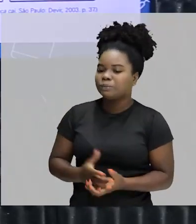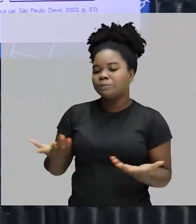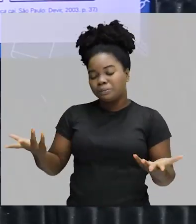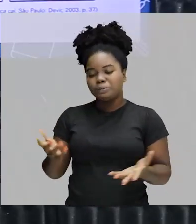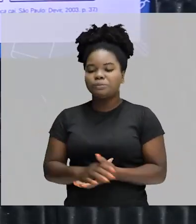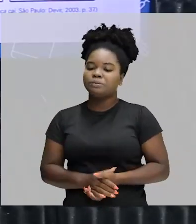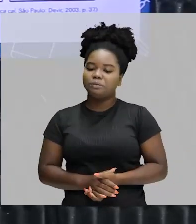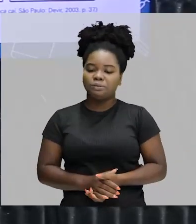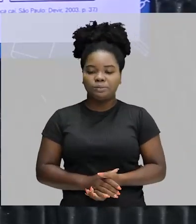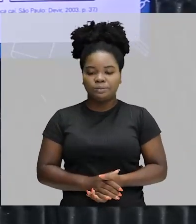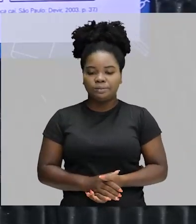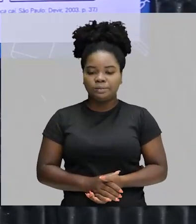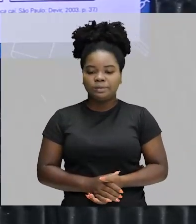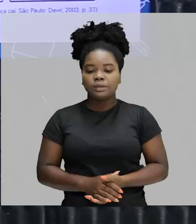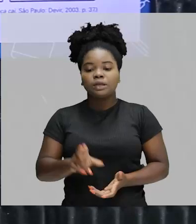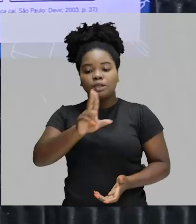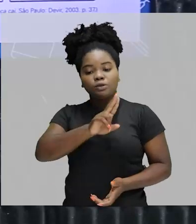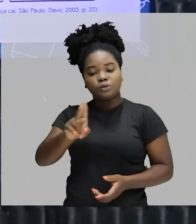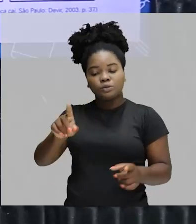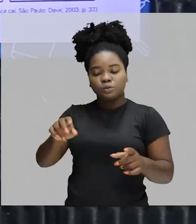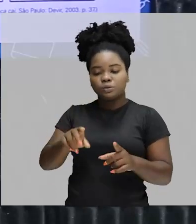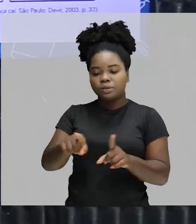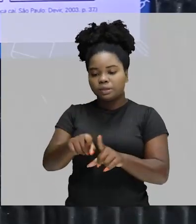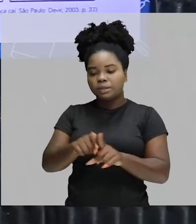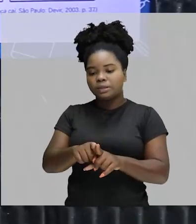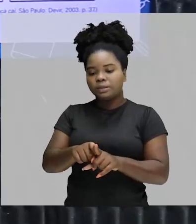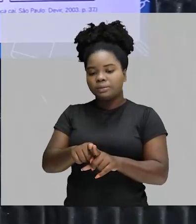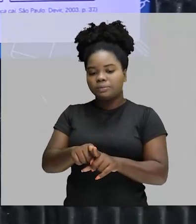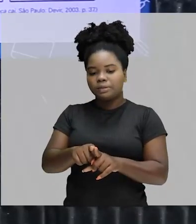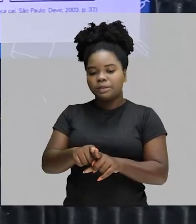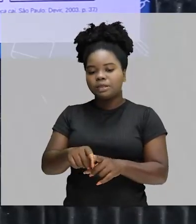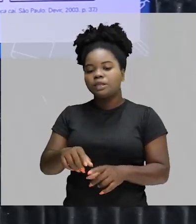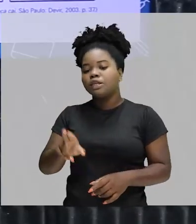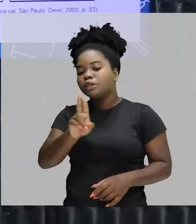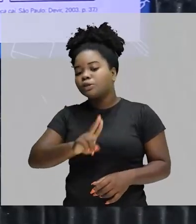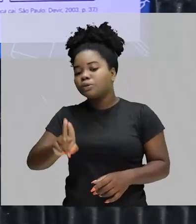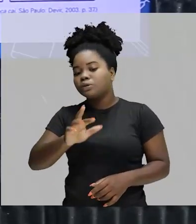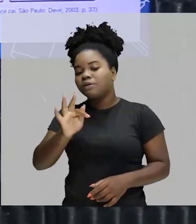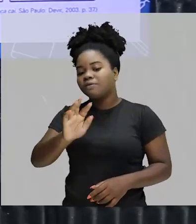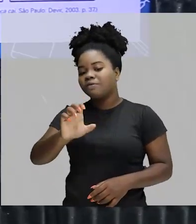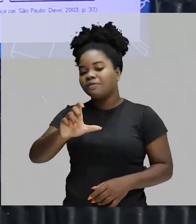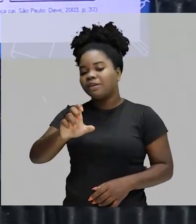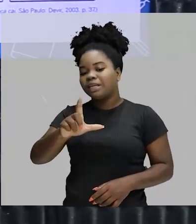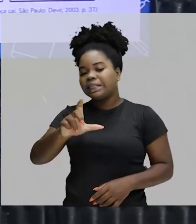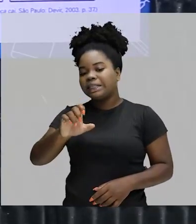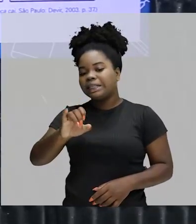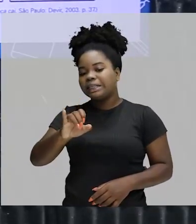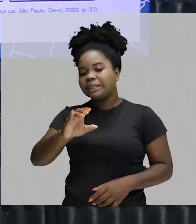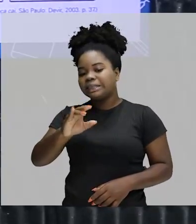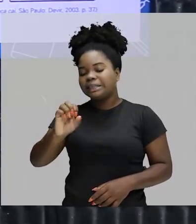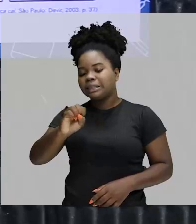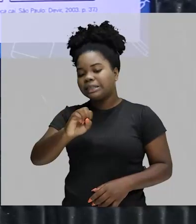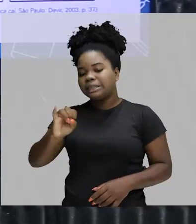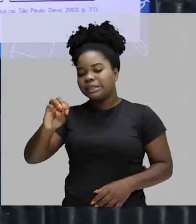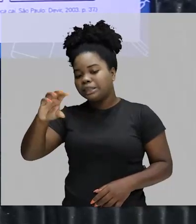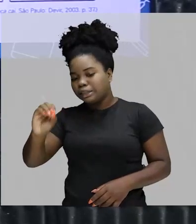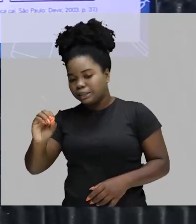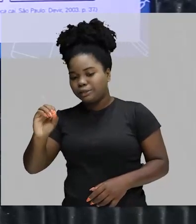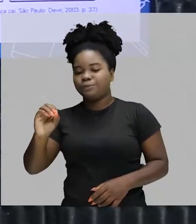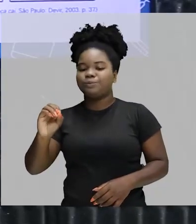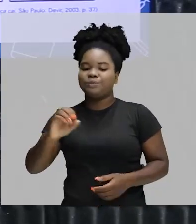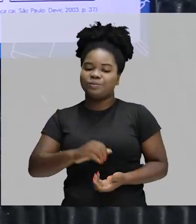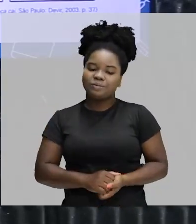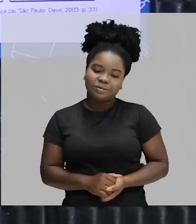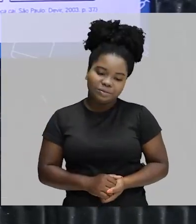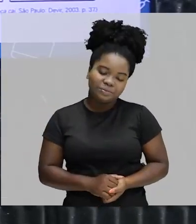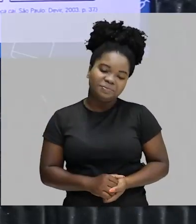Feliz, felicíssimo, ali com o auxílio do sufixo, né? E ele diz muito felicíssimo. Se não bastasse o felicíssimo,